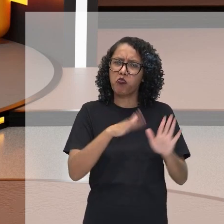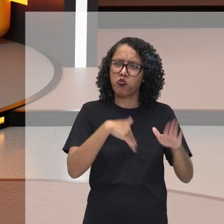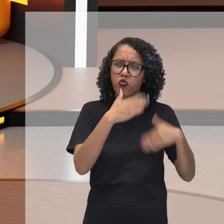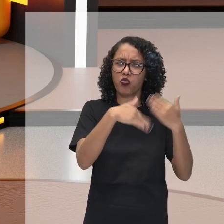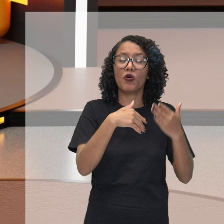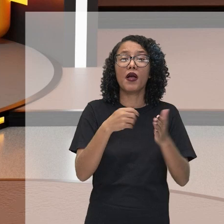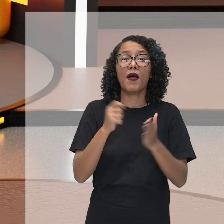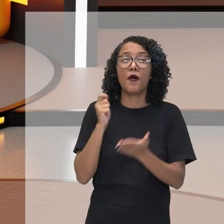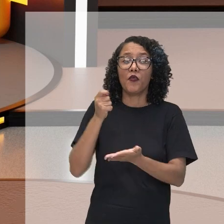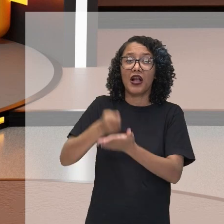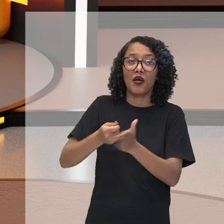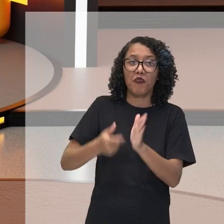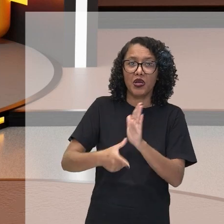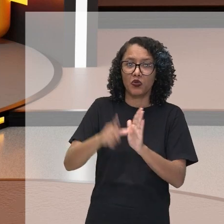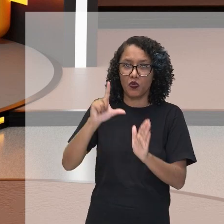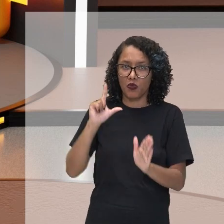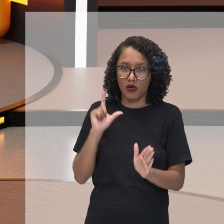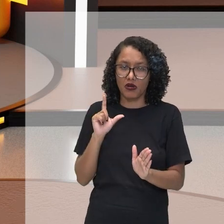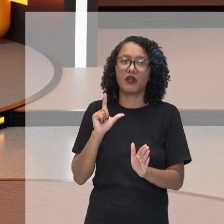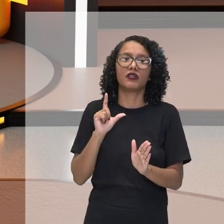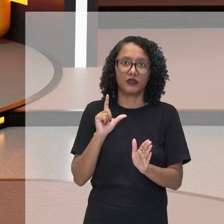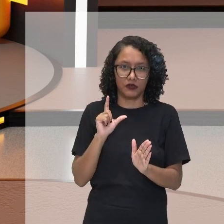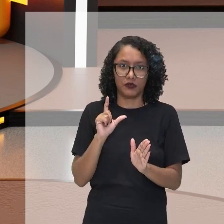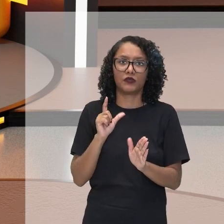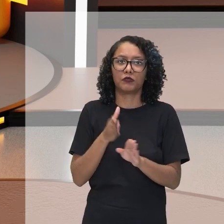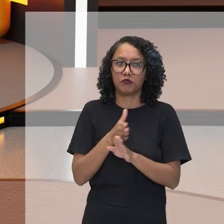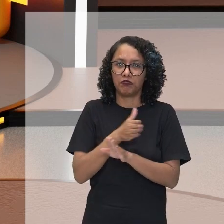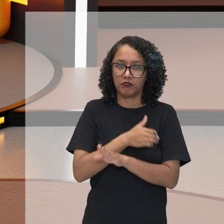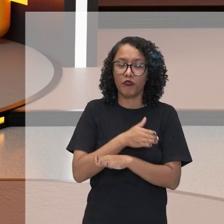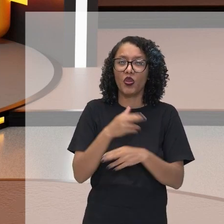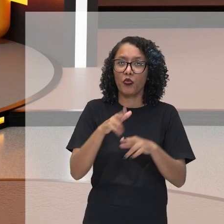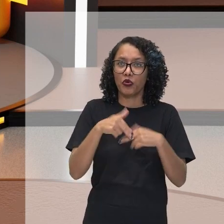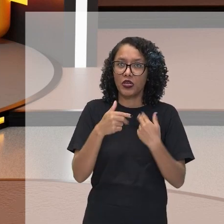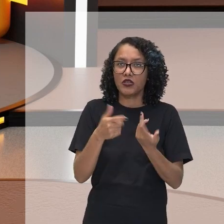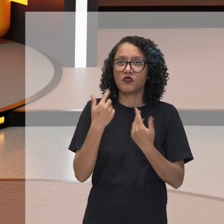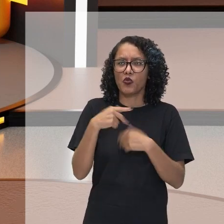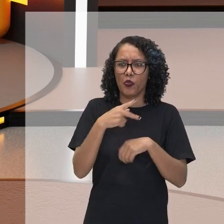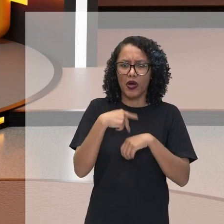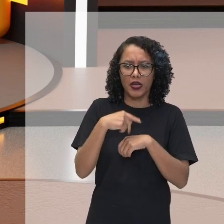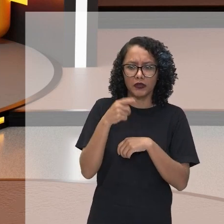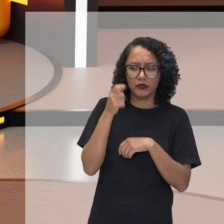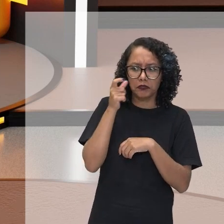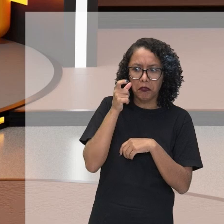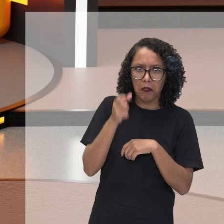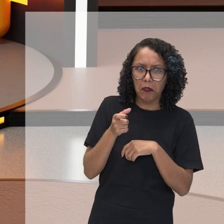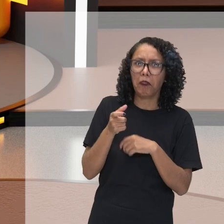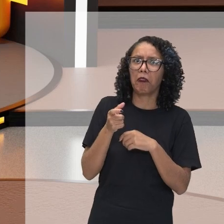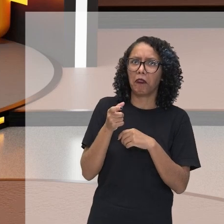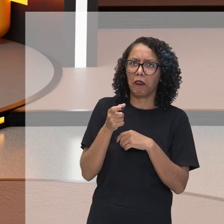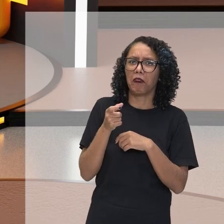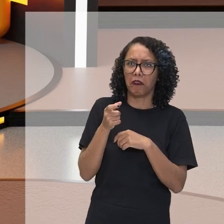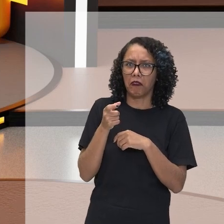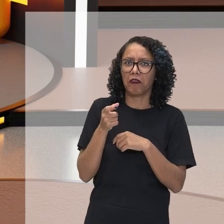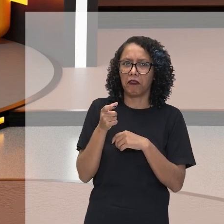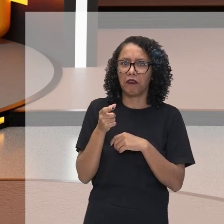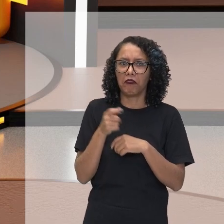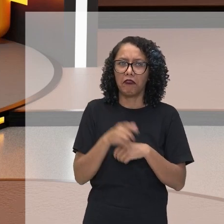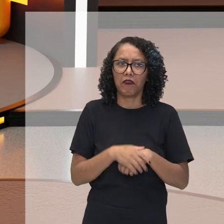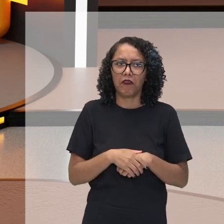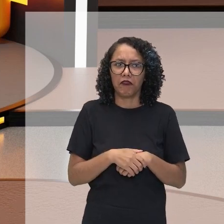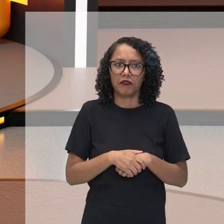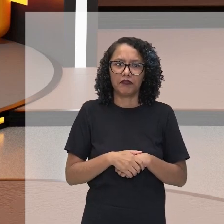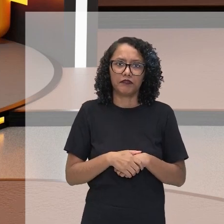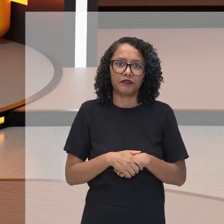antes os Estados Unidos e isso vai chamar a atenção de vários países asiáticos. E